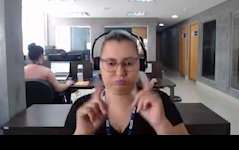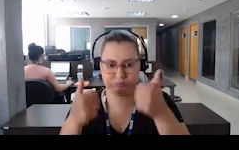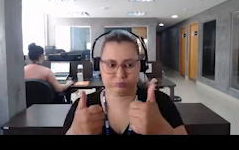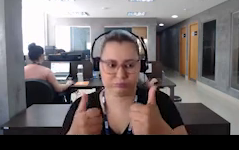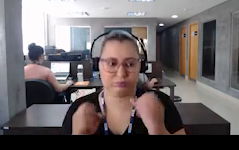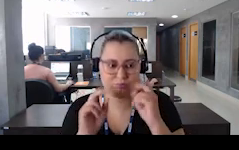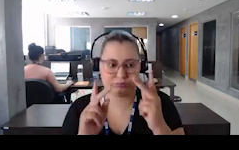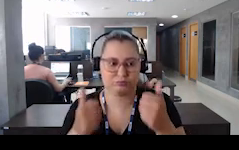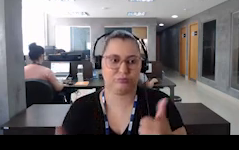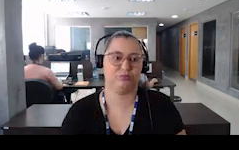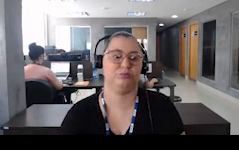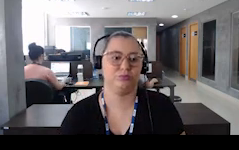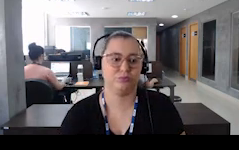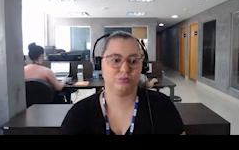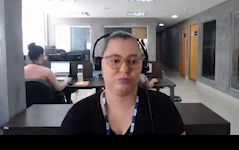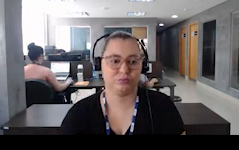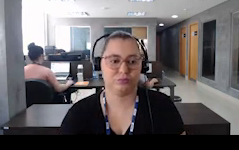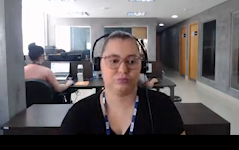bem?